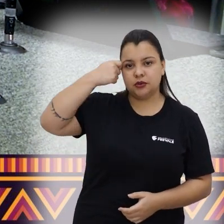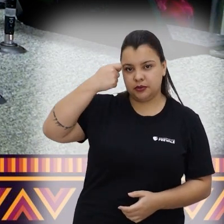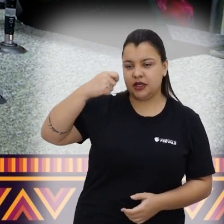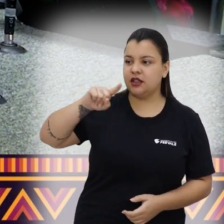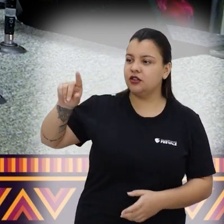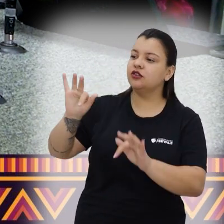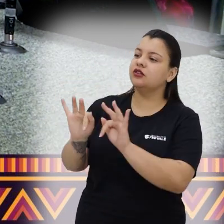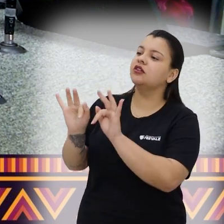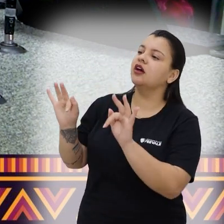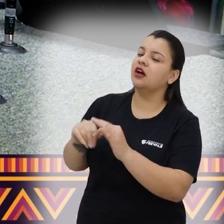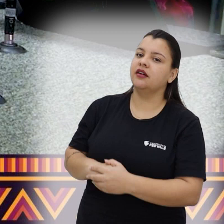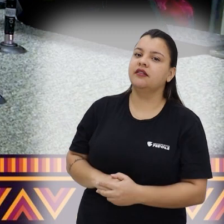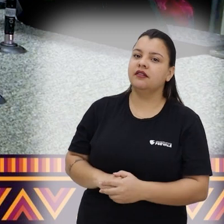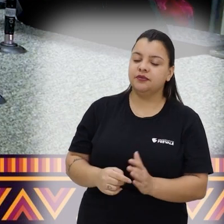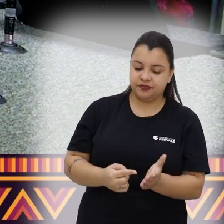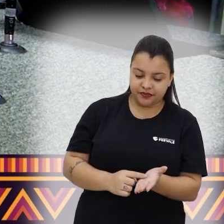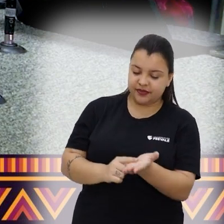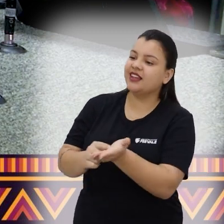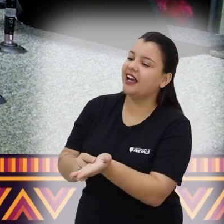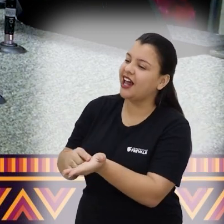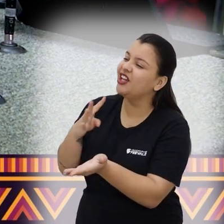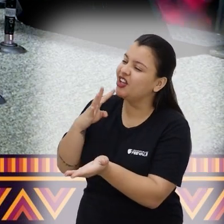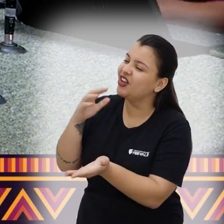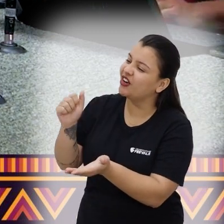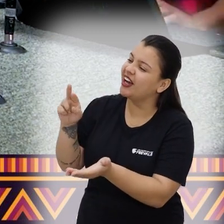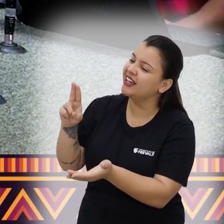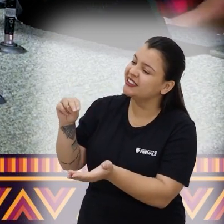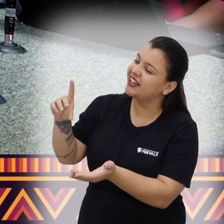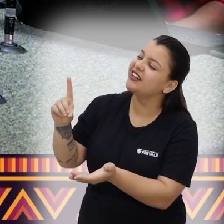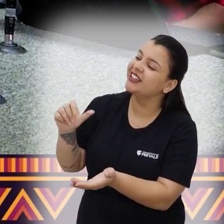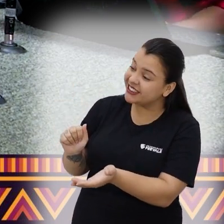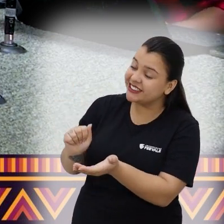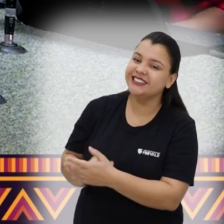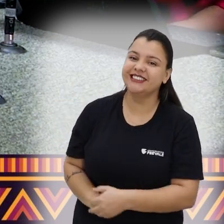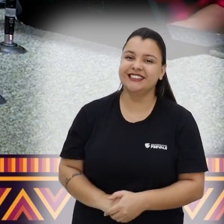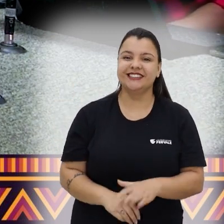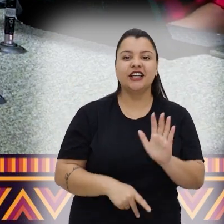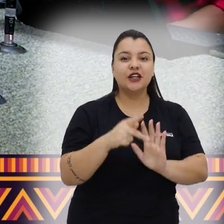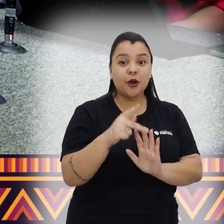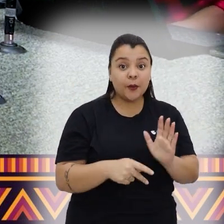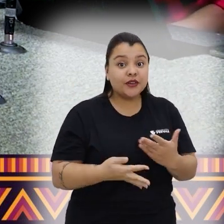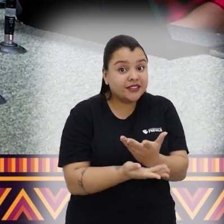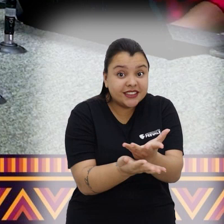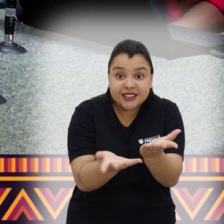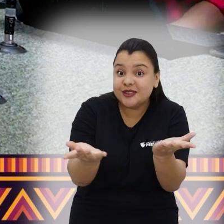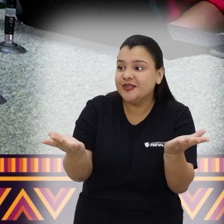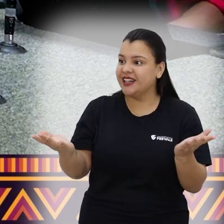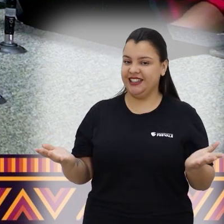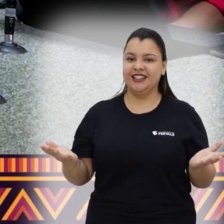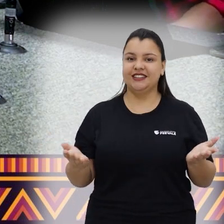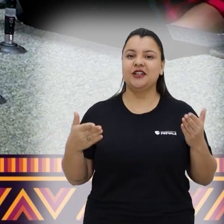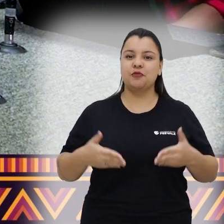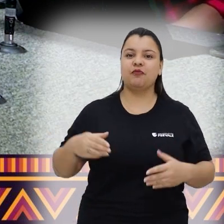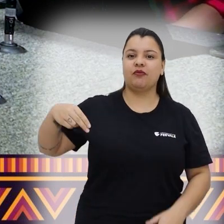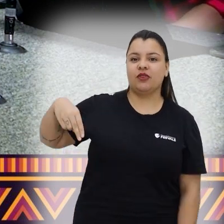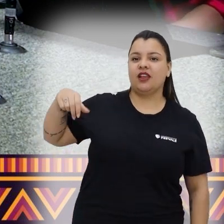vontade de chegar com um folheto assim, conhece o Projeto Aruanda? Não, mas olha só, o projeto está chegando nesse nível. Hoje, a Nayara